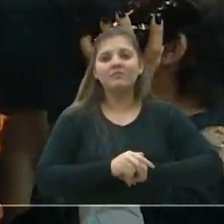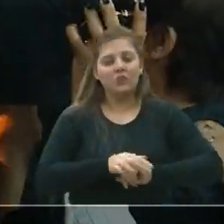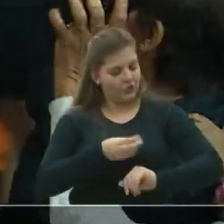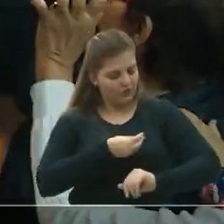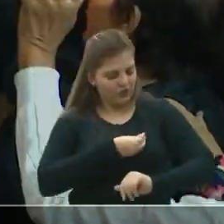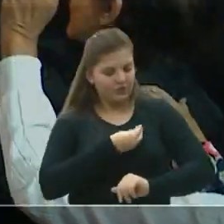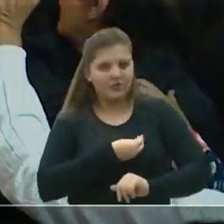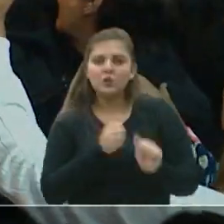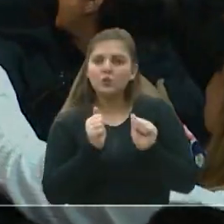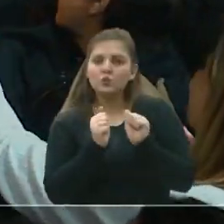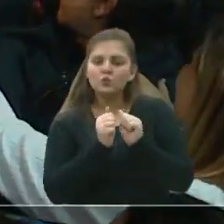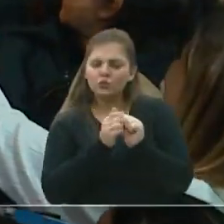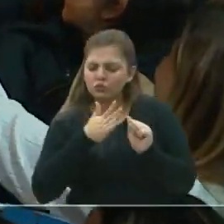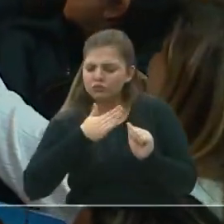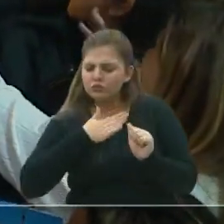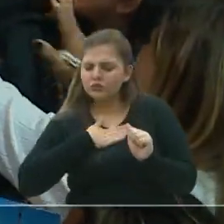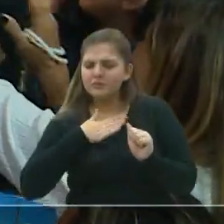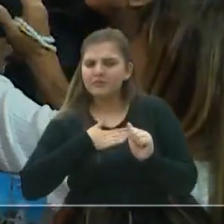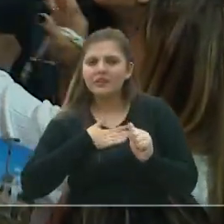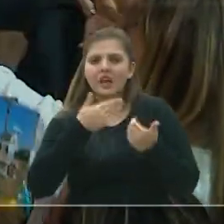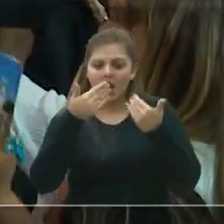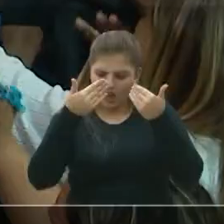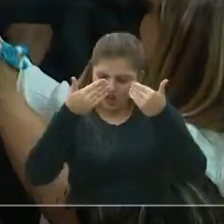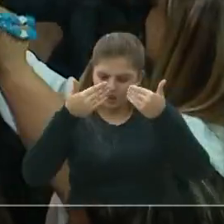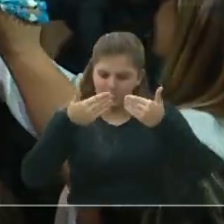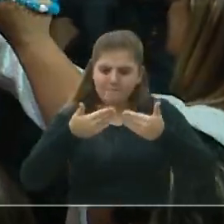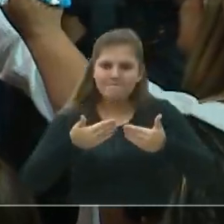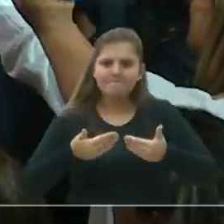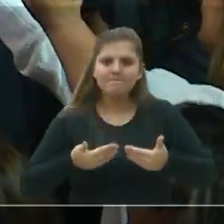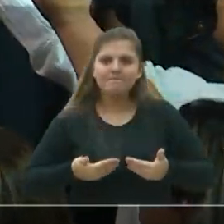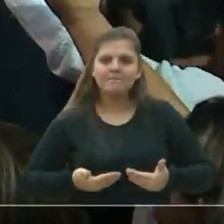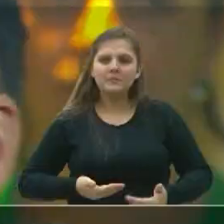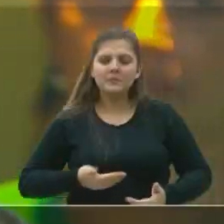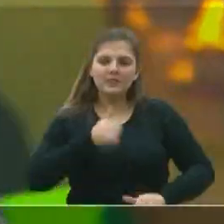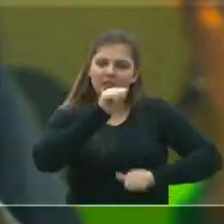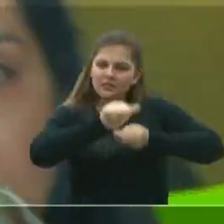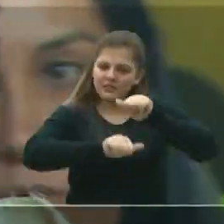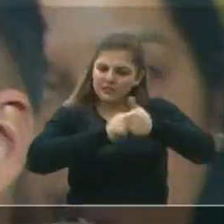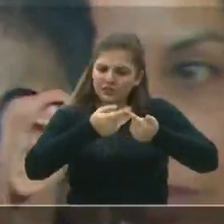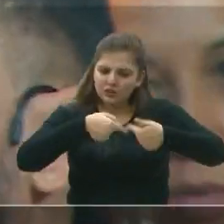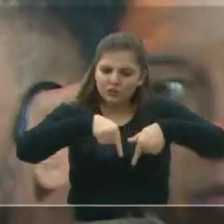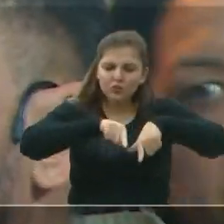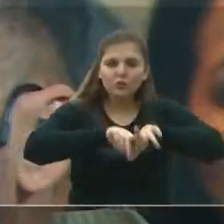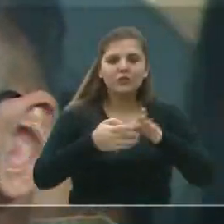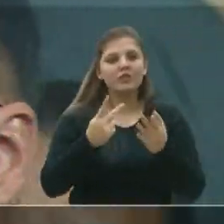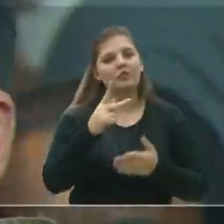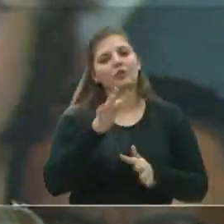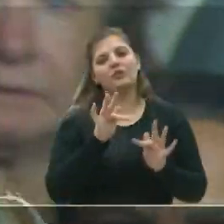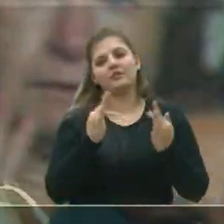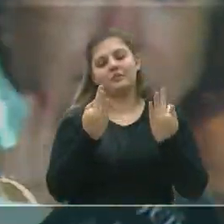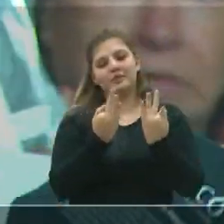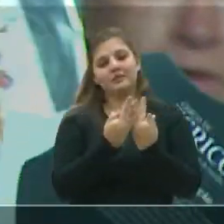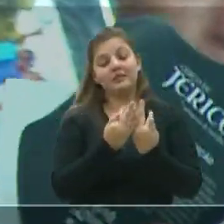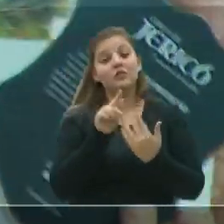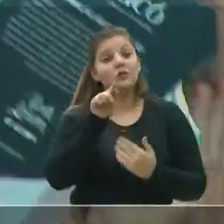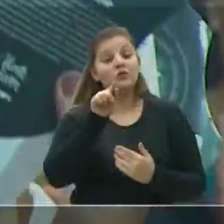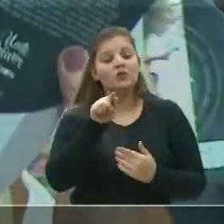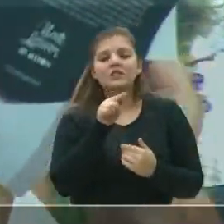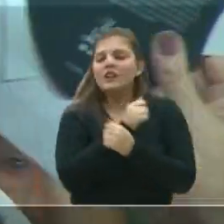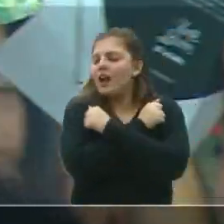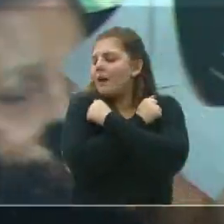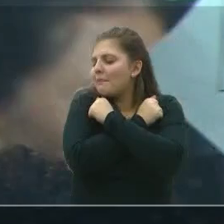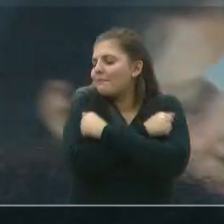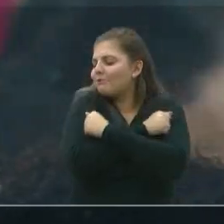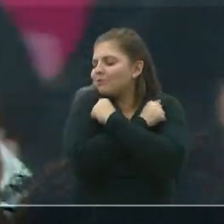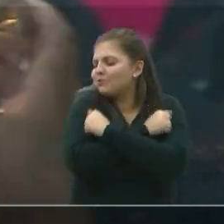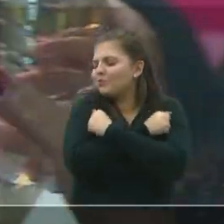vivendo comigo, que eu restaurarei toda a tua família. Você que está com a sua família, abrace